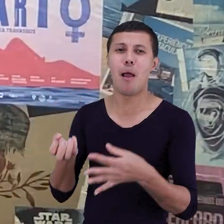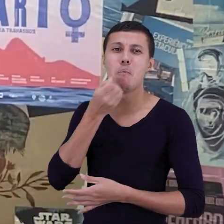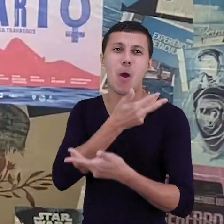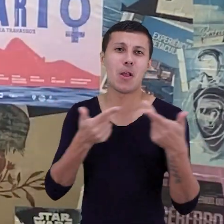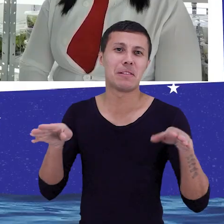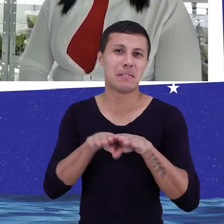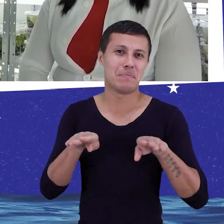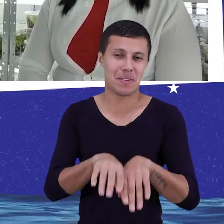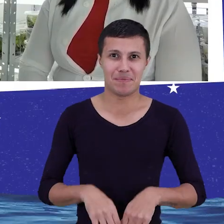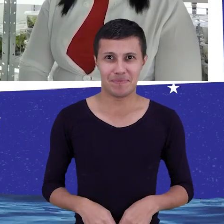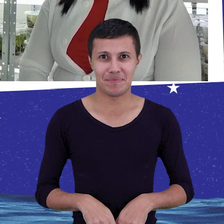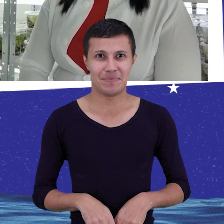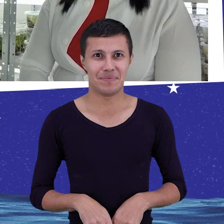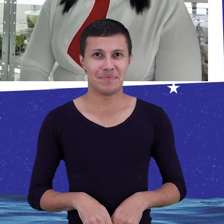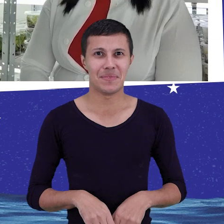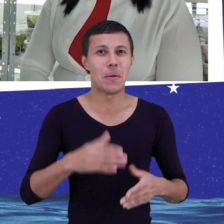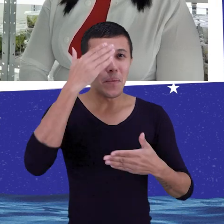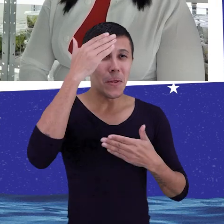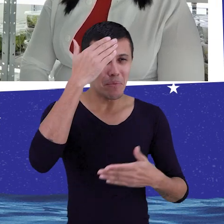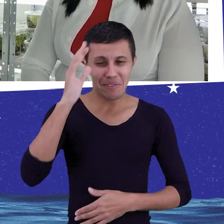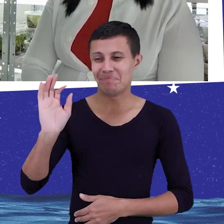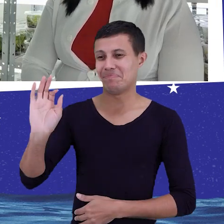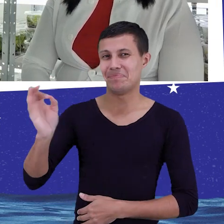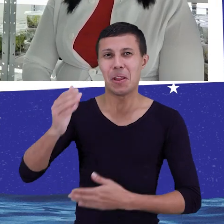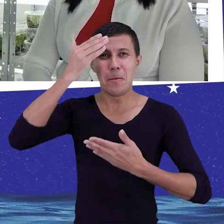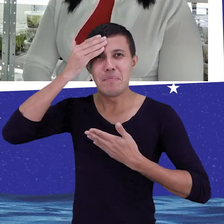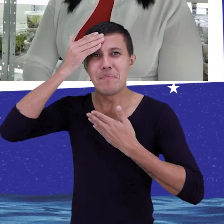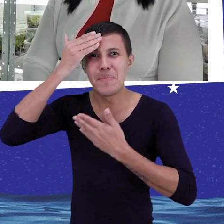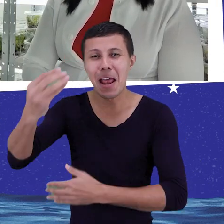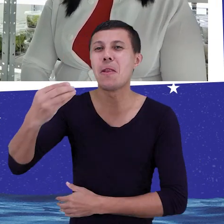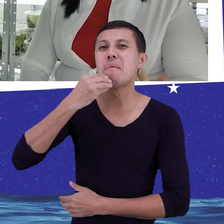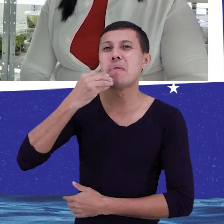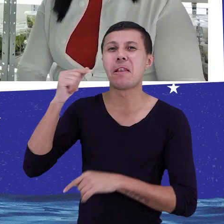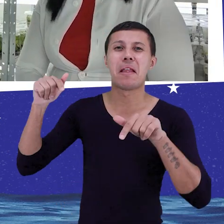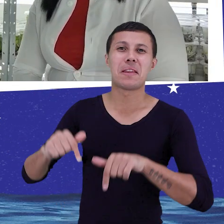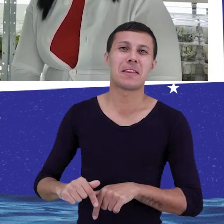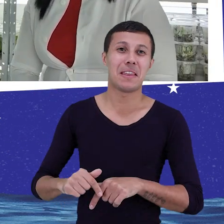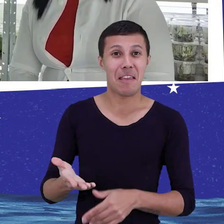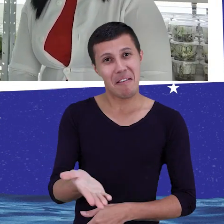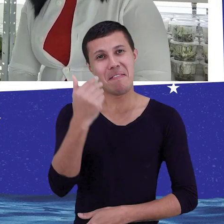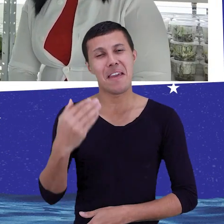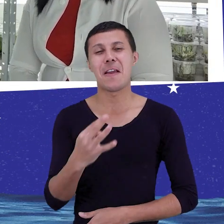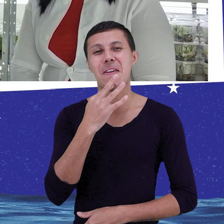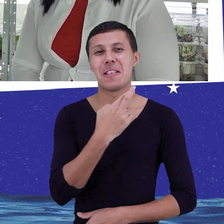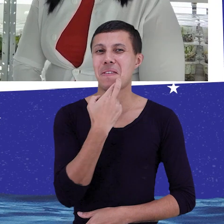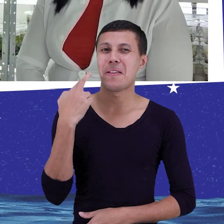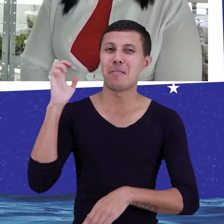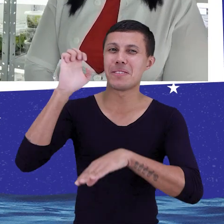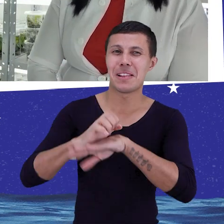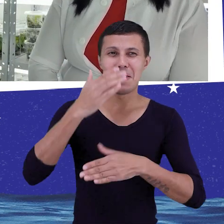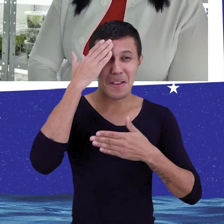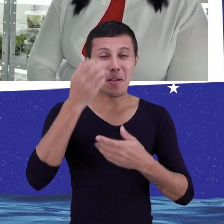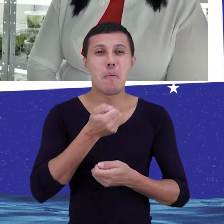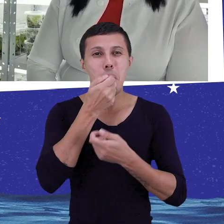boas também. Muito obrigada, viu? Com certeza. Muito obrigada pela oportunidade e venham conhecer Roraima. Obrigada.